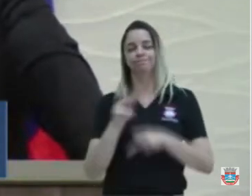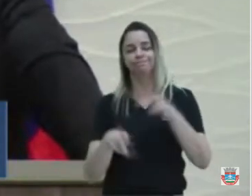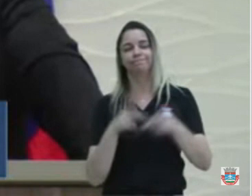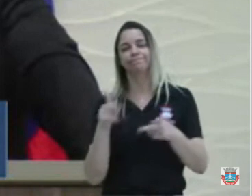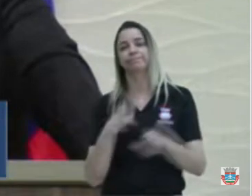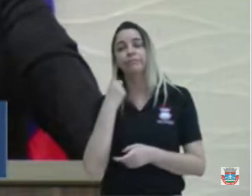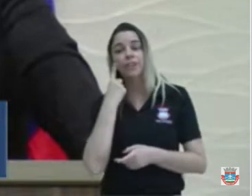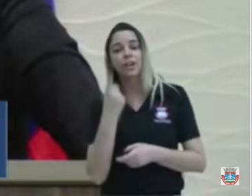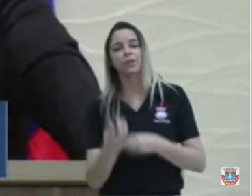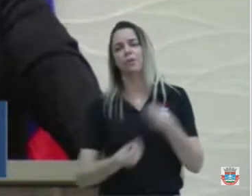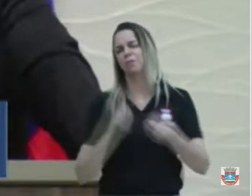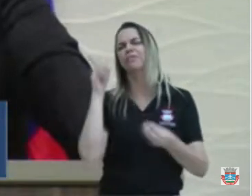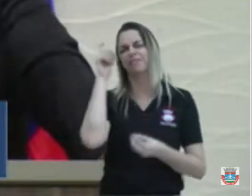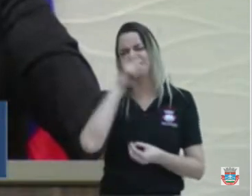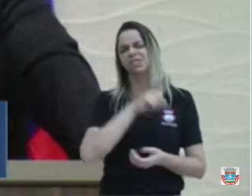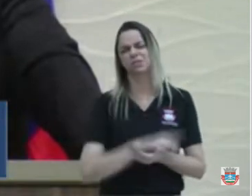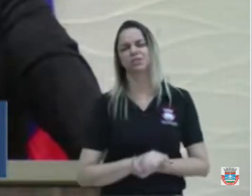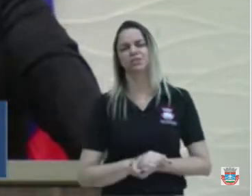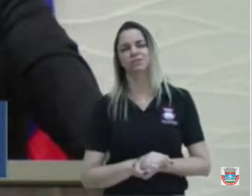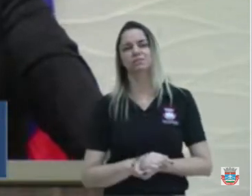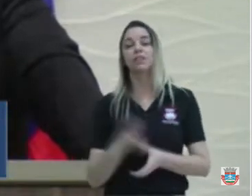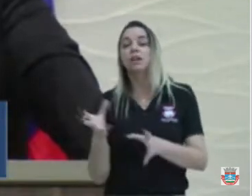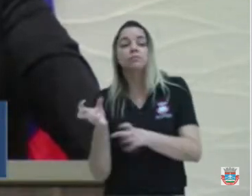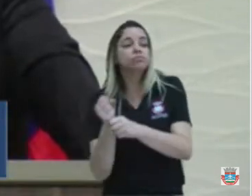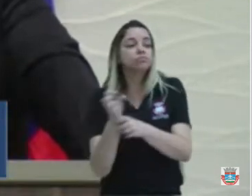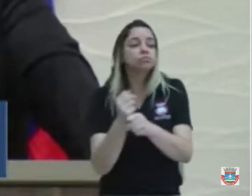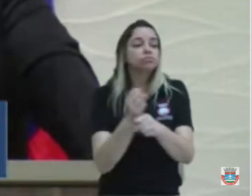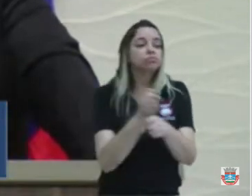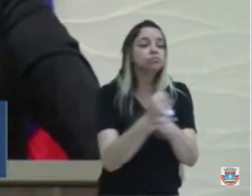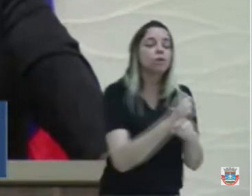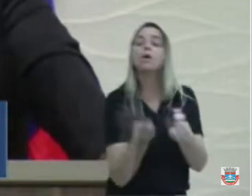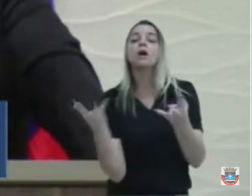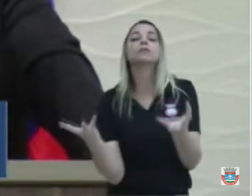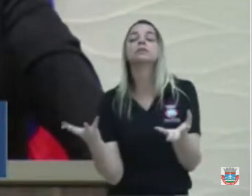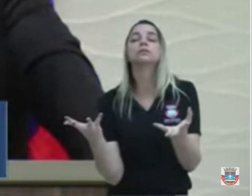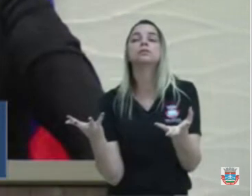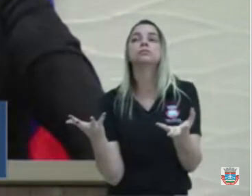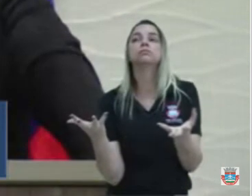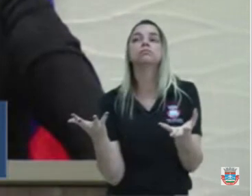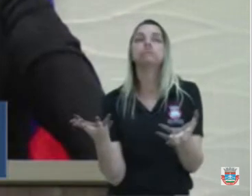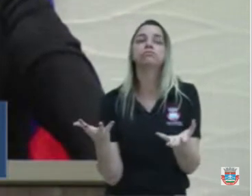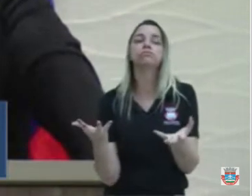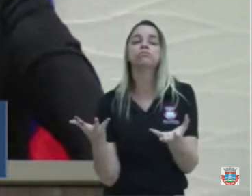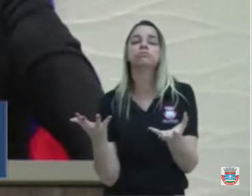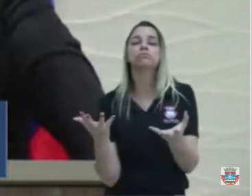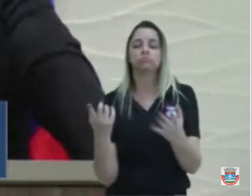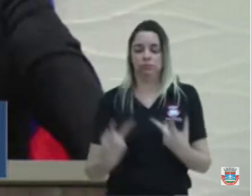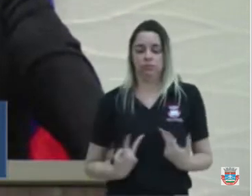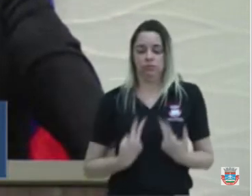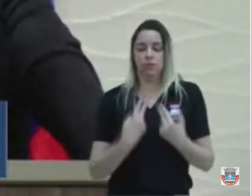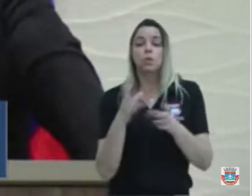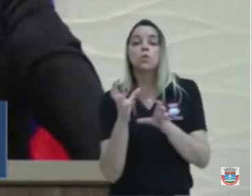situação, façam um levantamento da situação de quantas cirurgias nesse